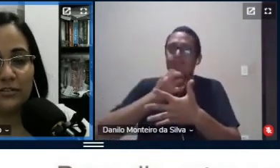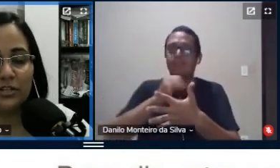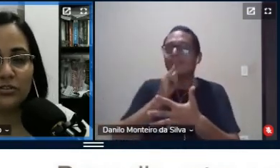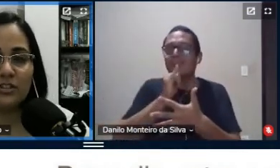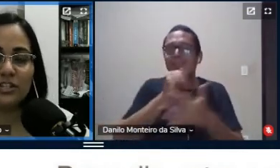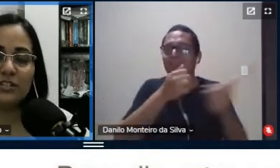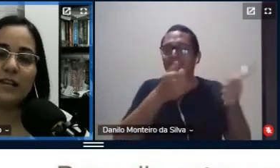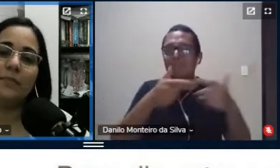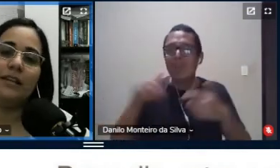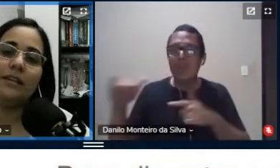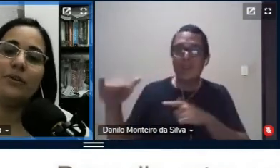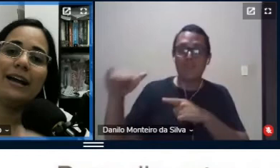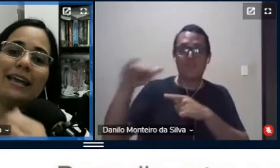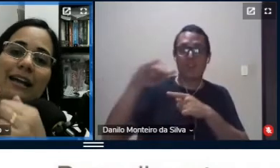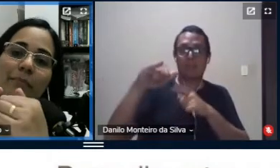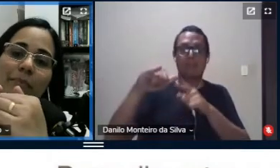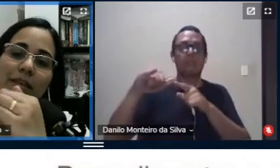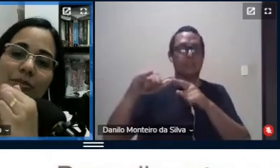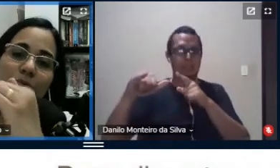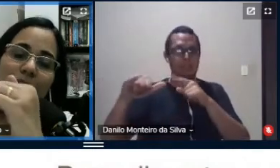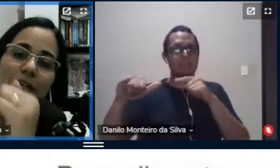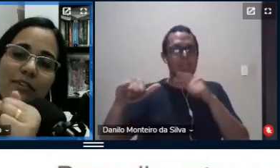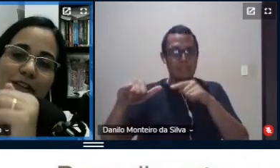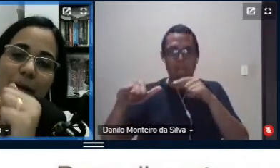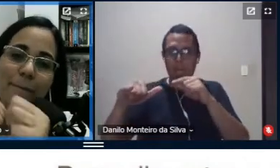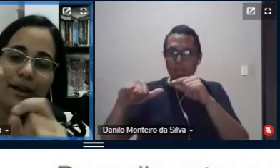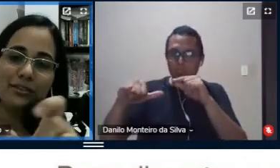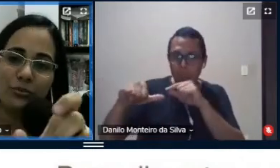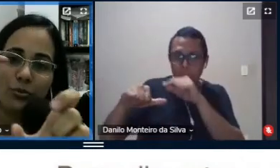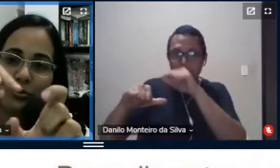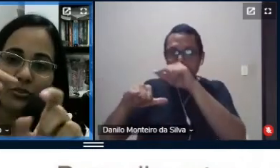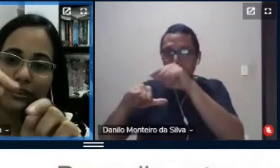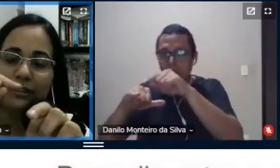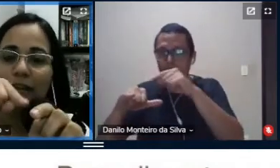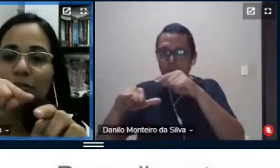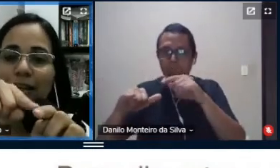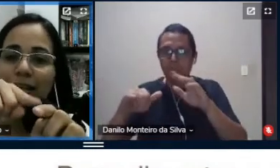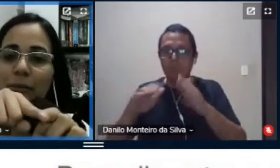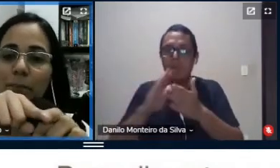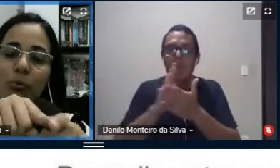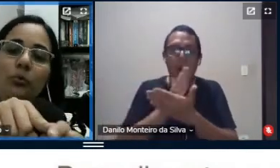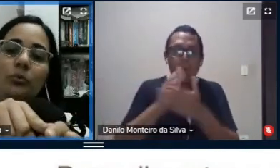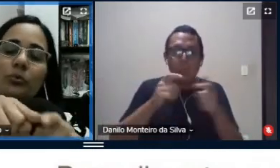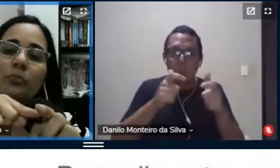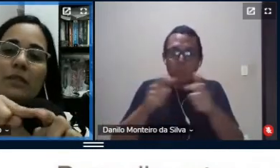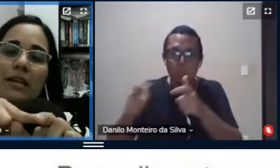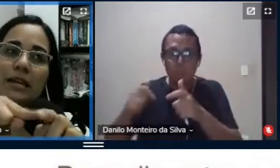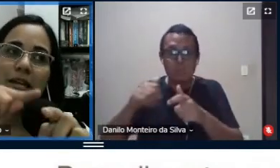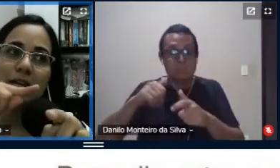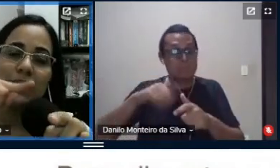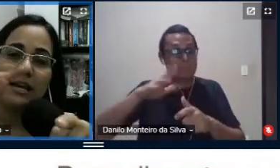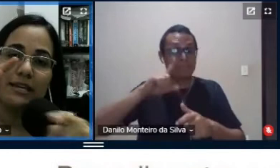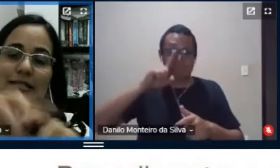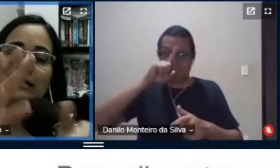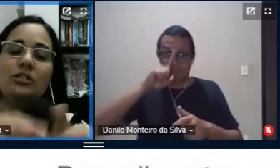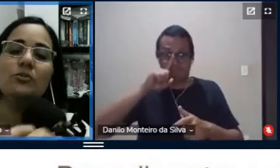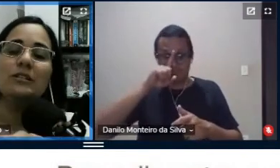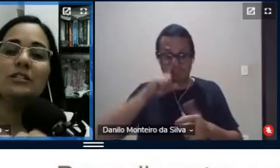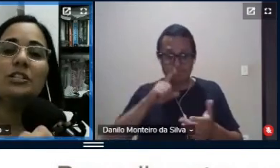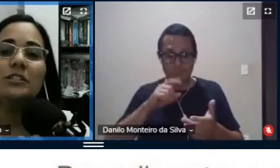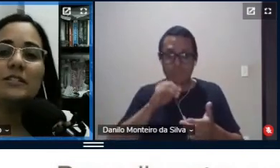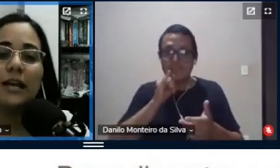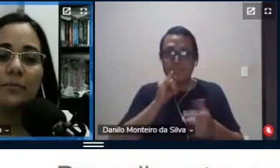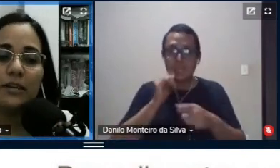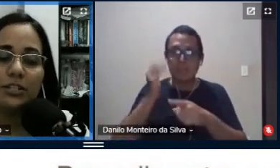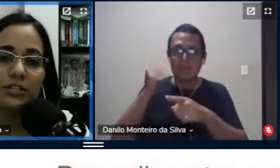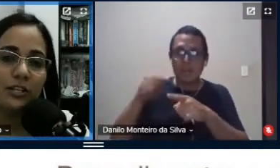né? Que são regiões que a gente sabe ali que o carregamento ele vai ficar mais concentrado naquele ponto. E aí essas regiões